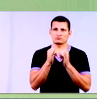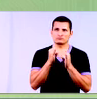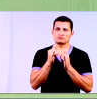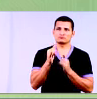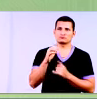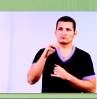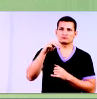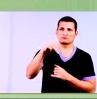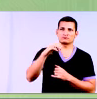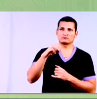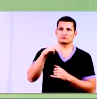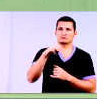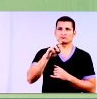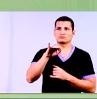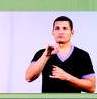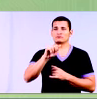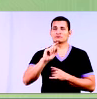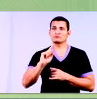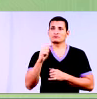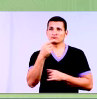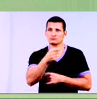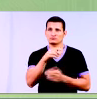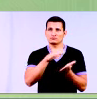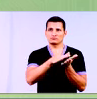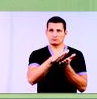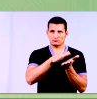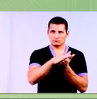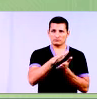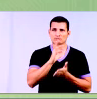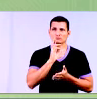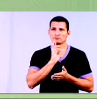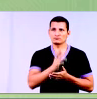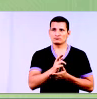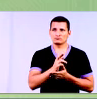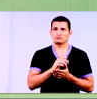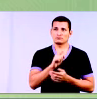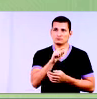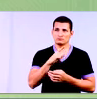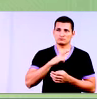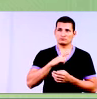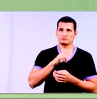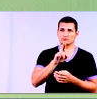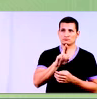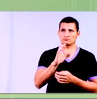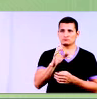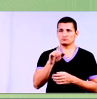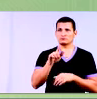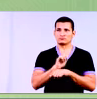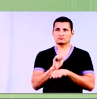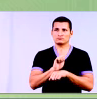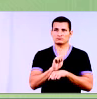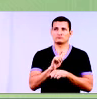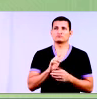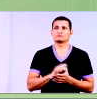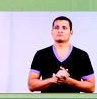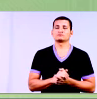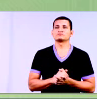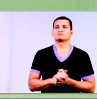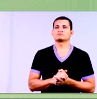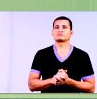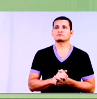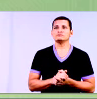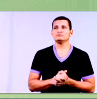essa informação e joga para a impressora para imprimir esse resultado. Aí eu tenho uma unidade de controle para gerenciar. Unidade lógica